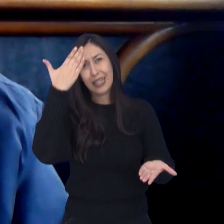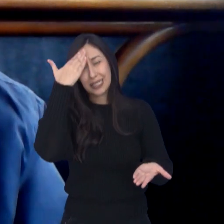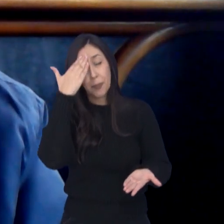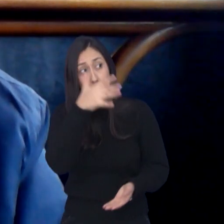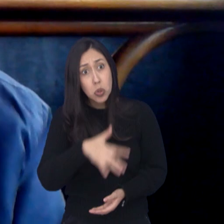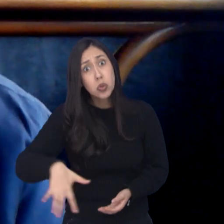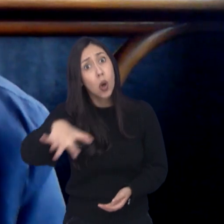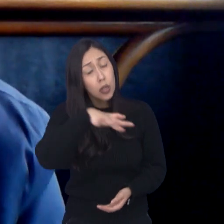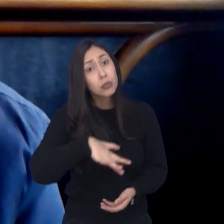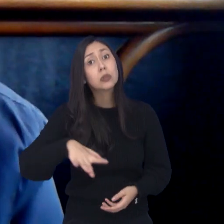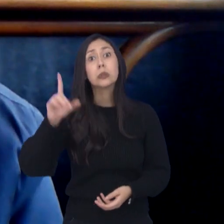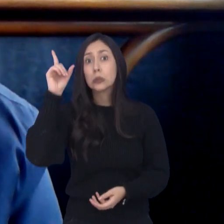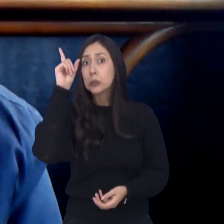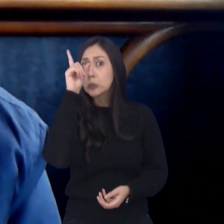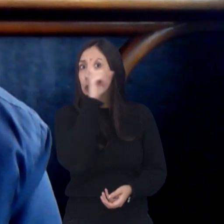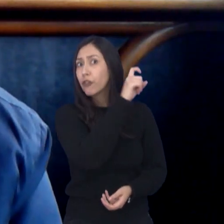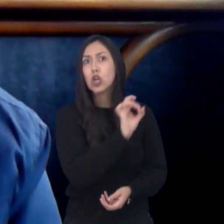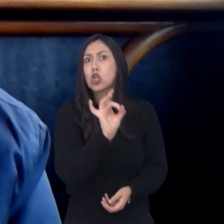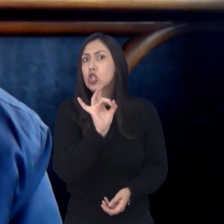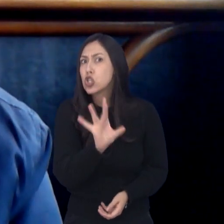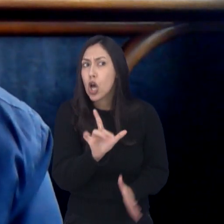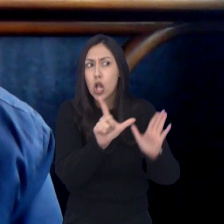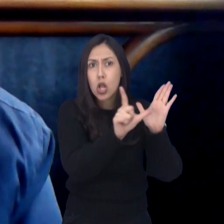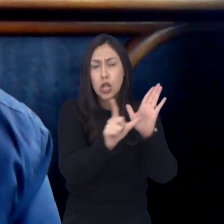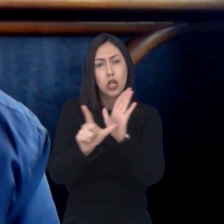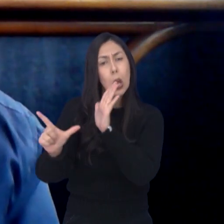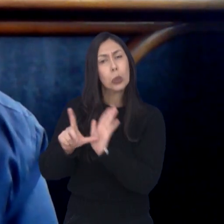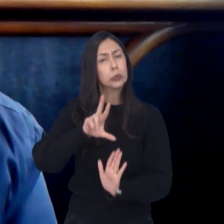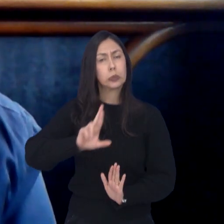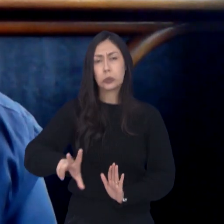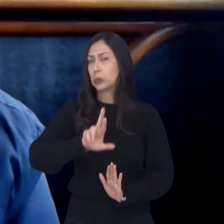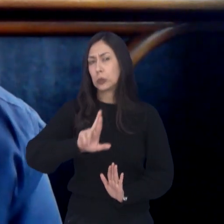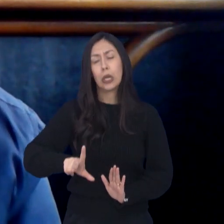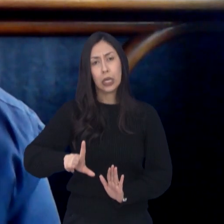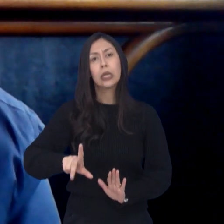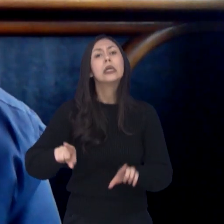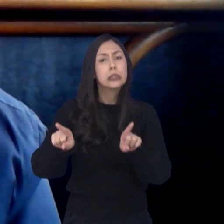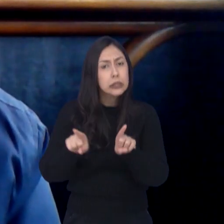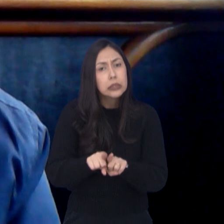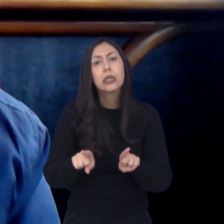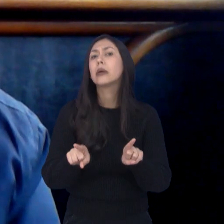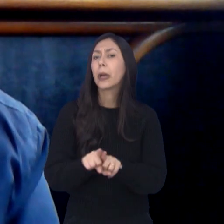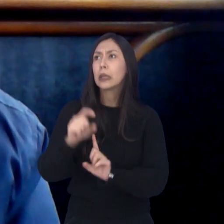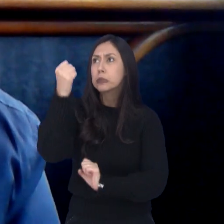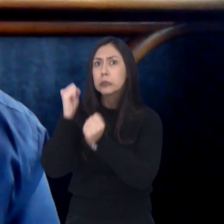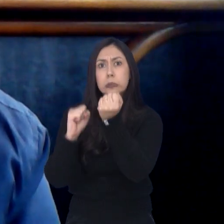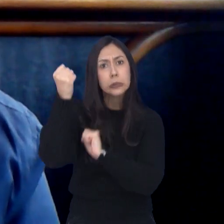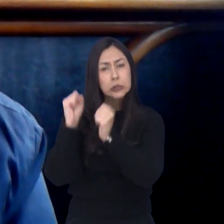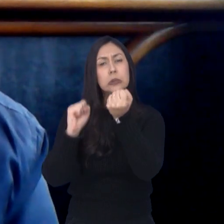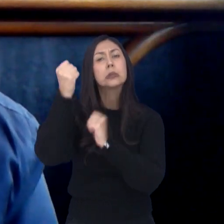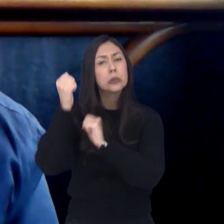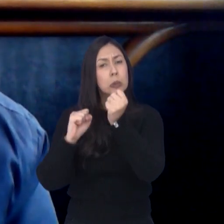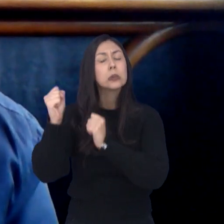mundo, não só para o comércio varejista de um modo geral, como também para a indústria, muitas